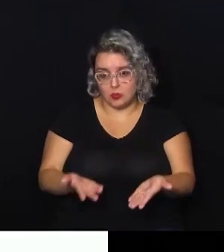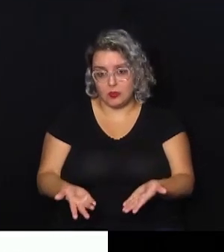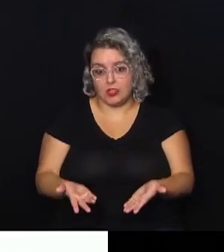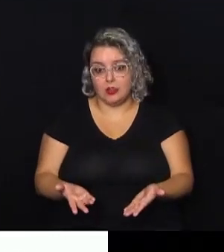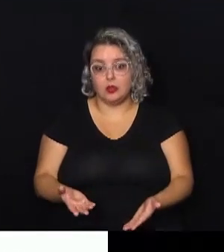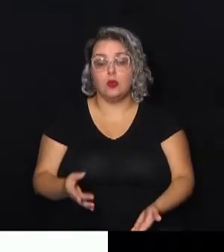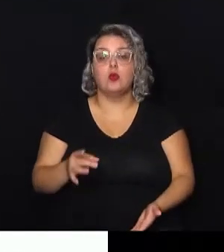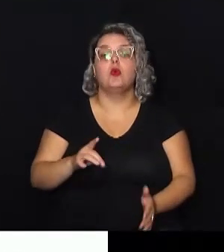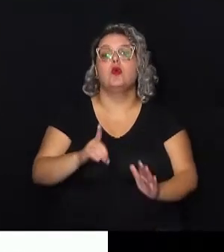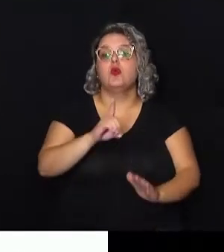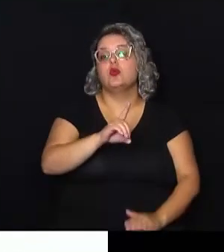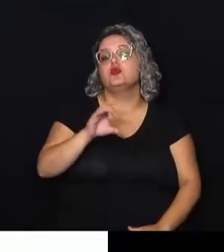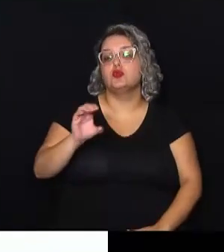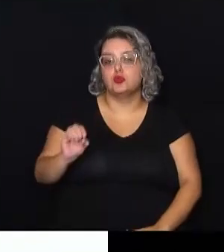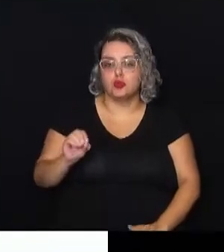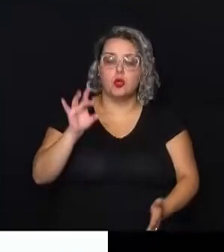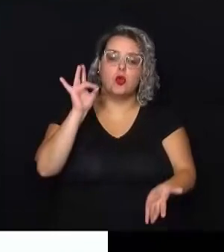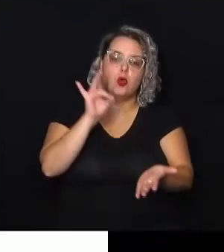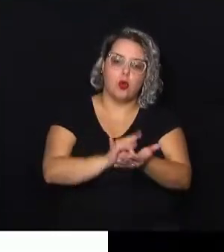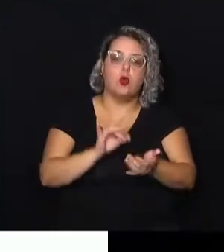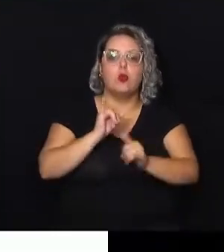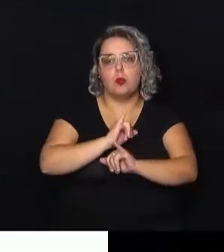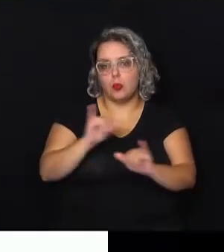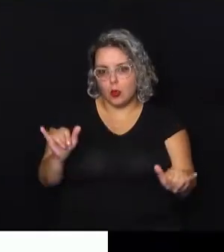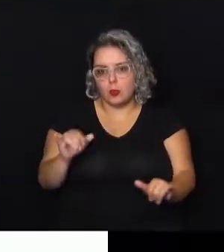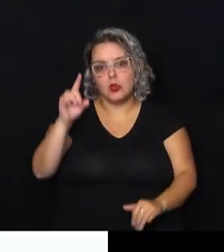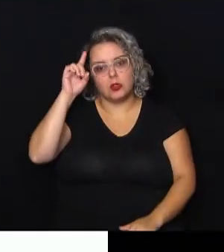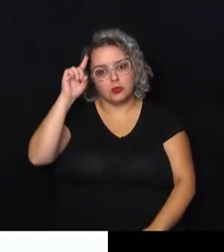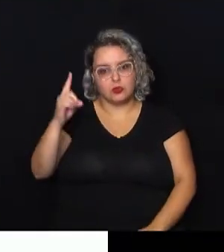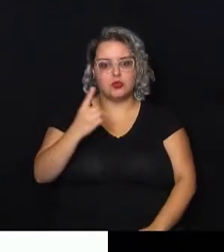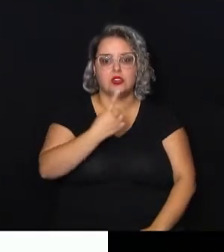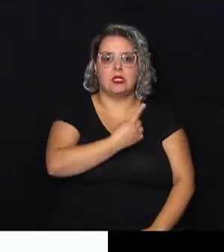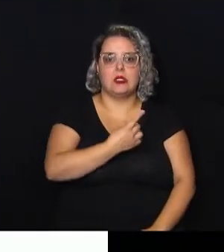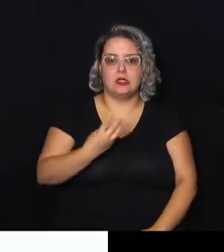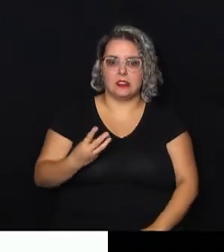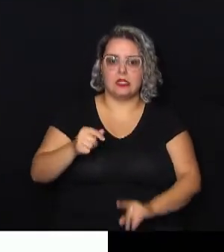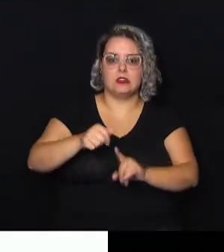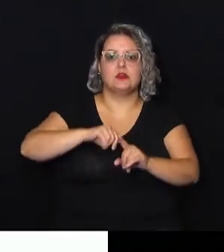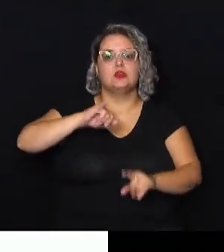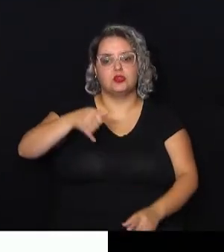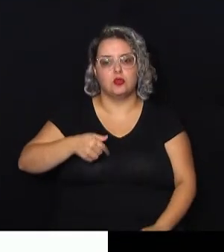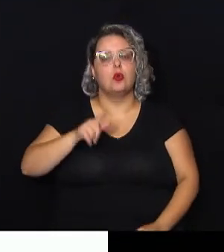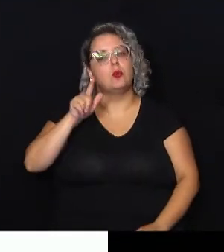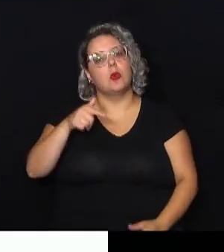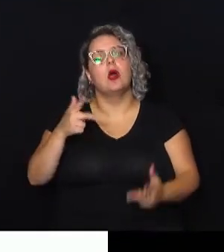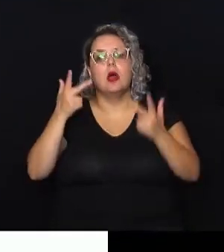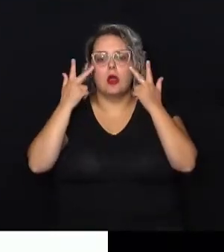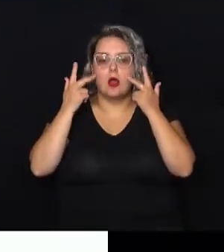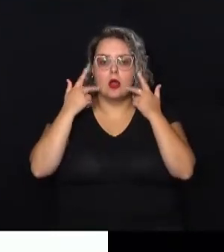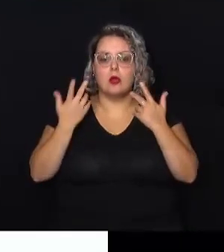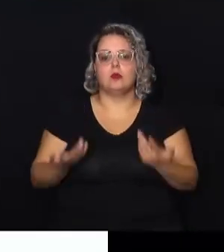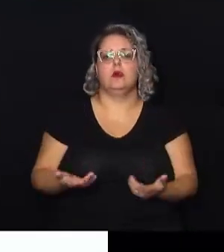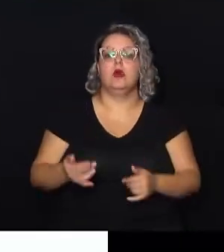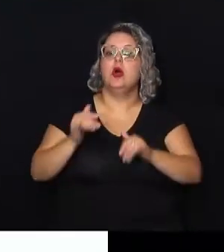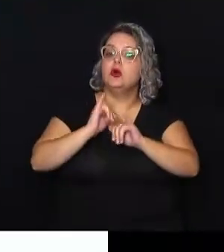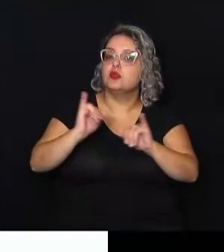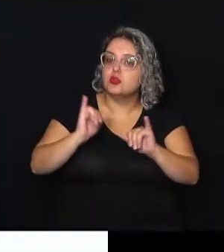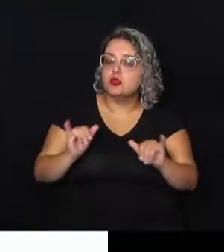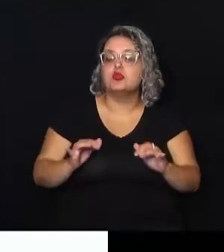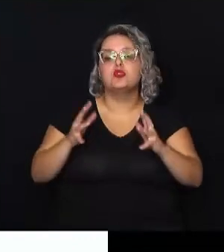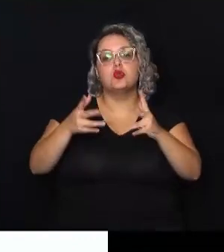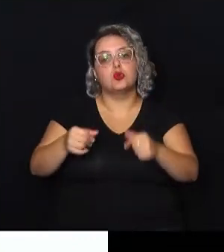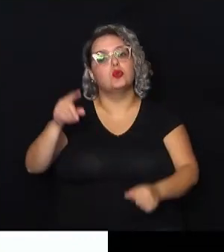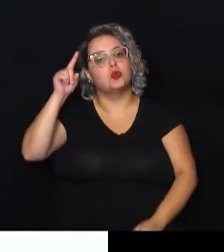Diário Oficial do Legislativo publicou no dia 13 de janeiro, como é de praxe anualmente, a divulgação das